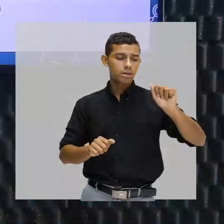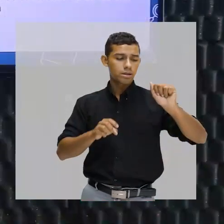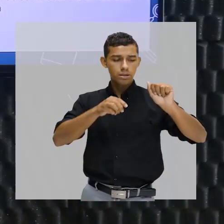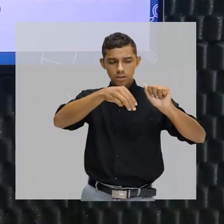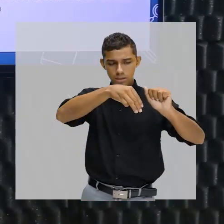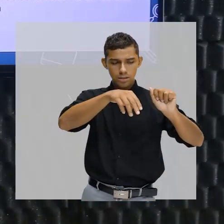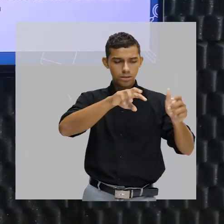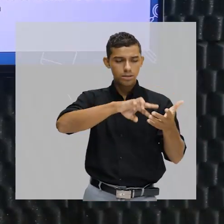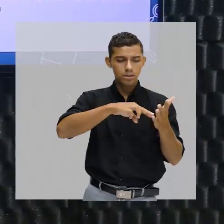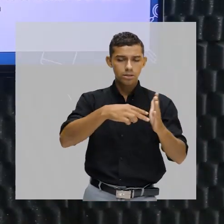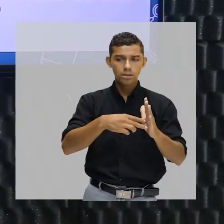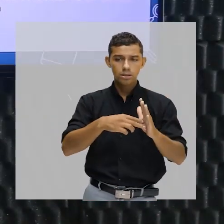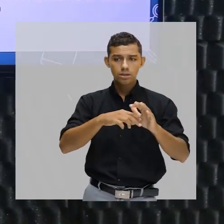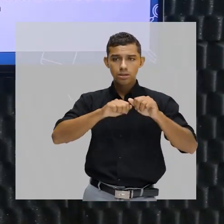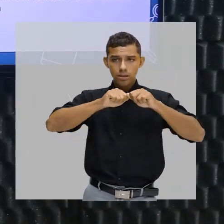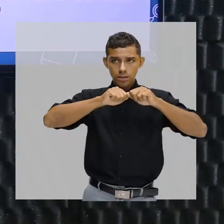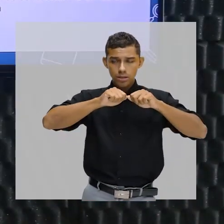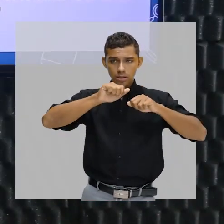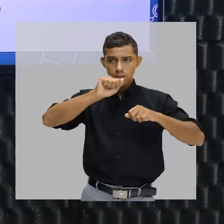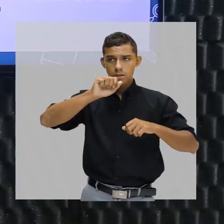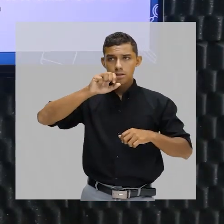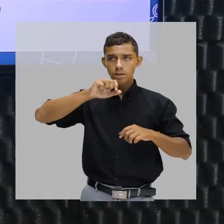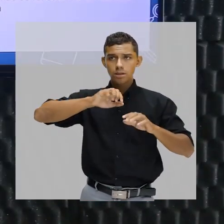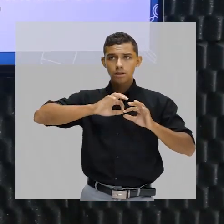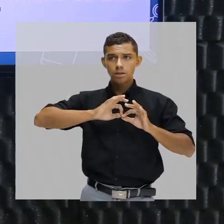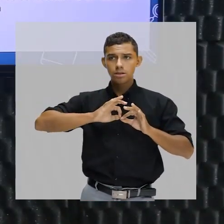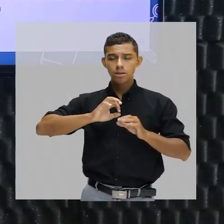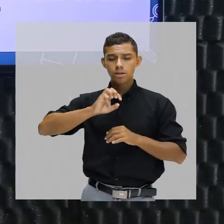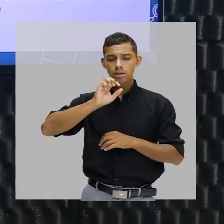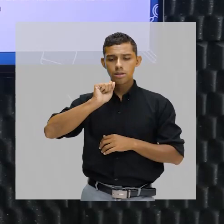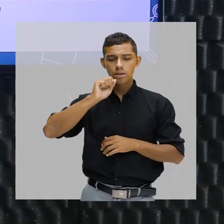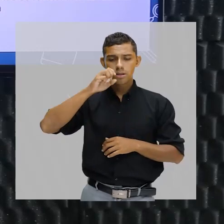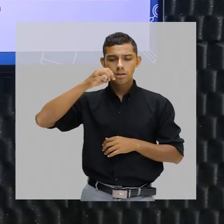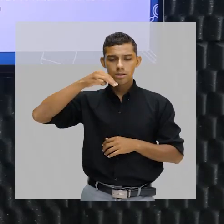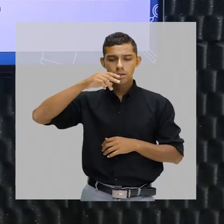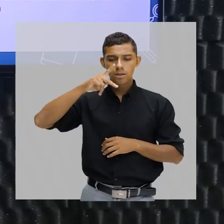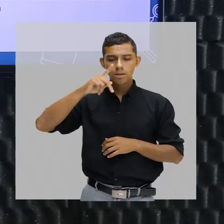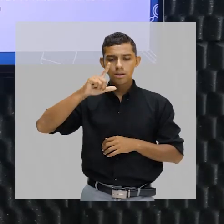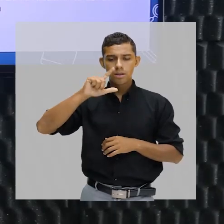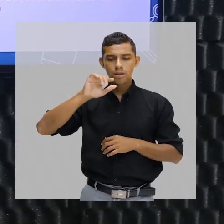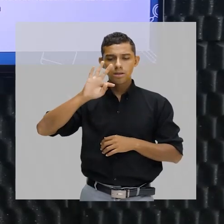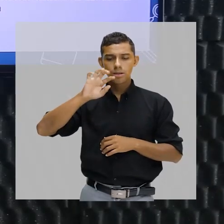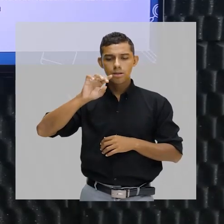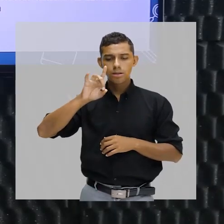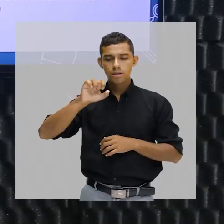amplitude modulada, viu? Amplitude modulada.